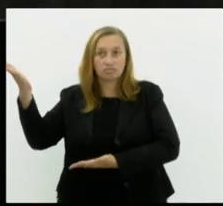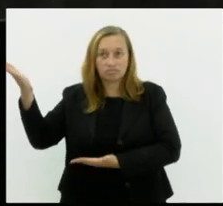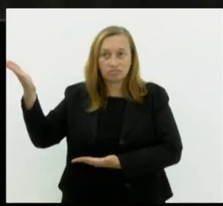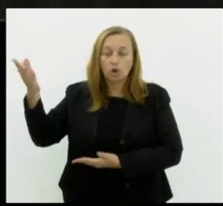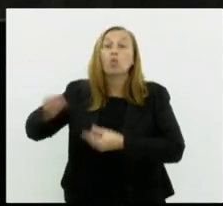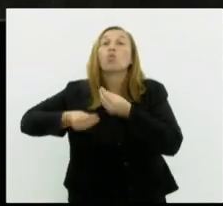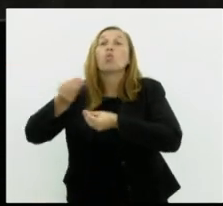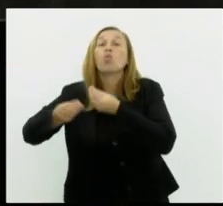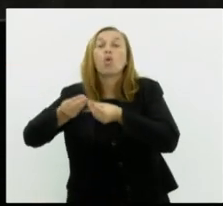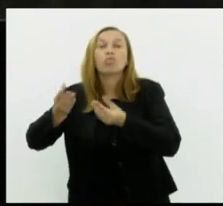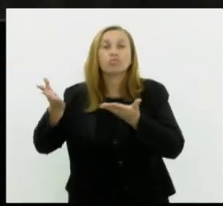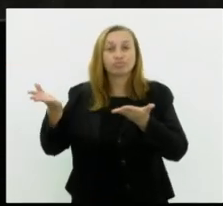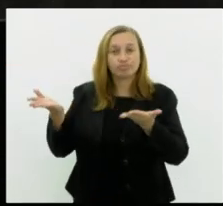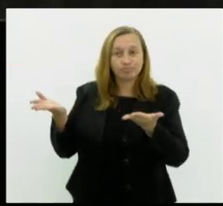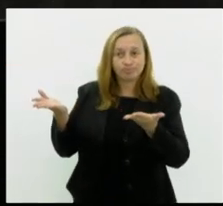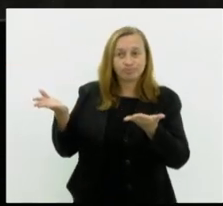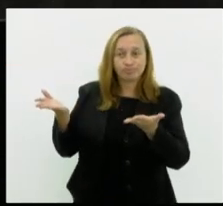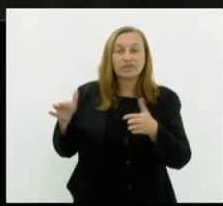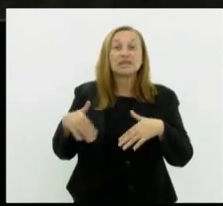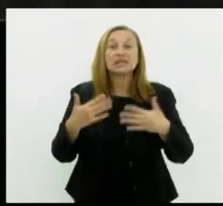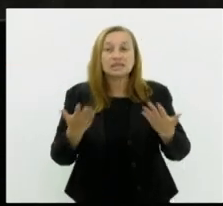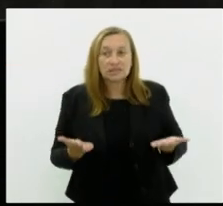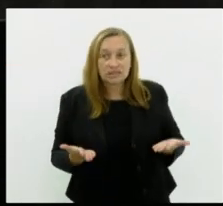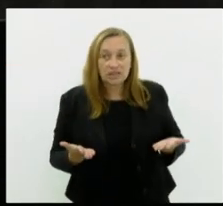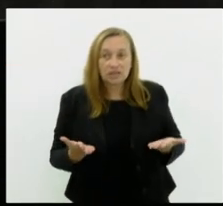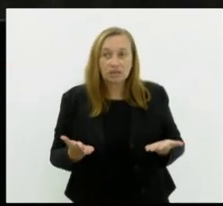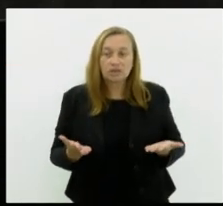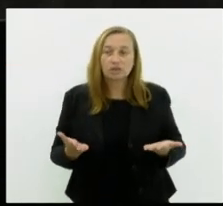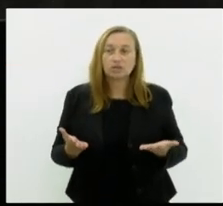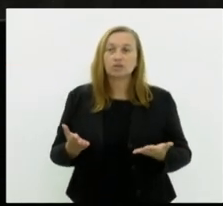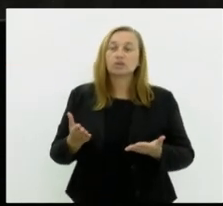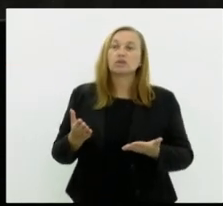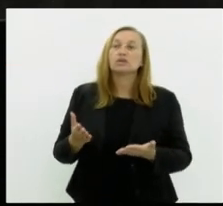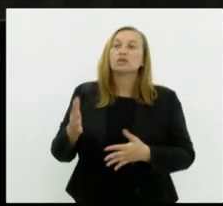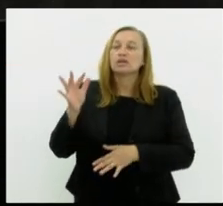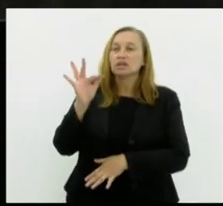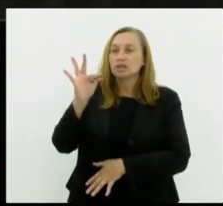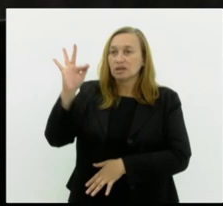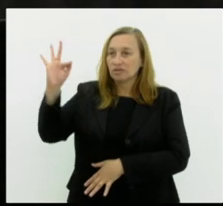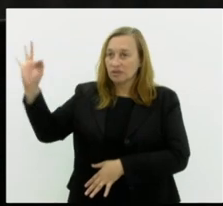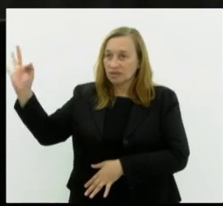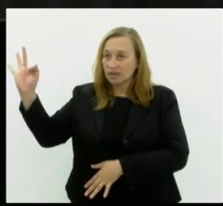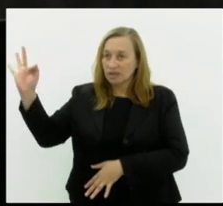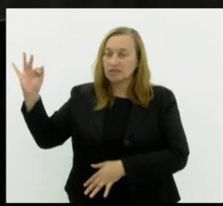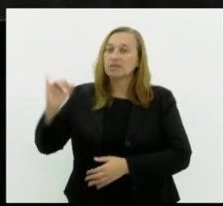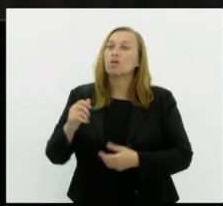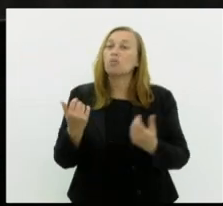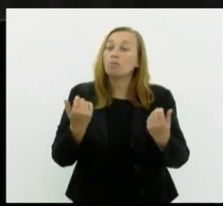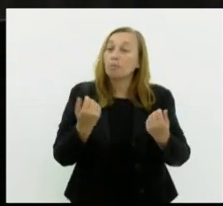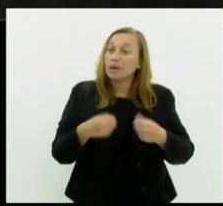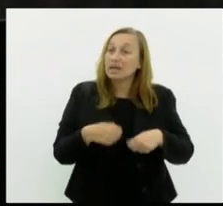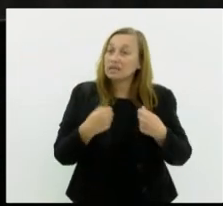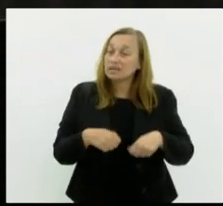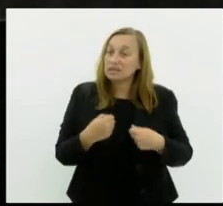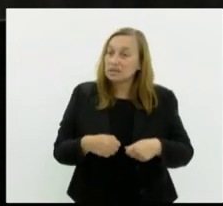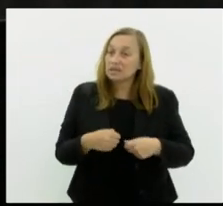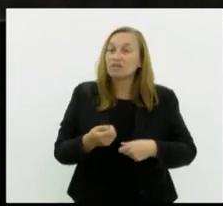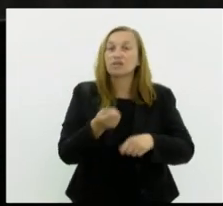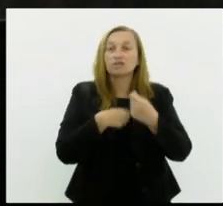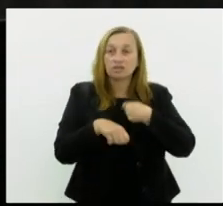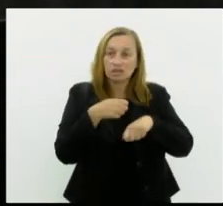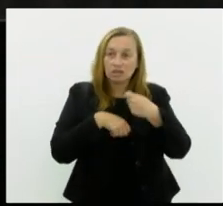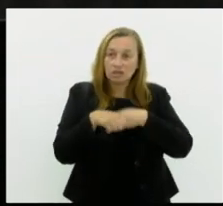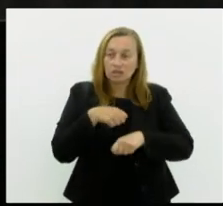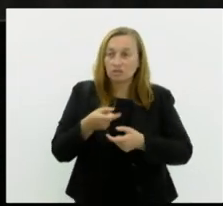Como é que ficaria? Né? Então, na ótica desse princípio federativo, é que precisa fazer essa renegociação